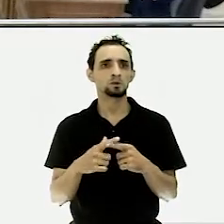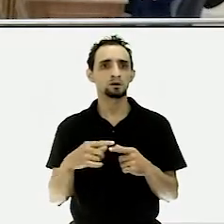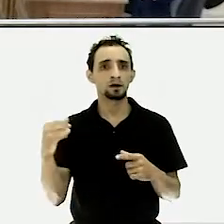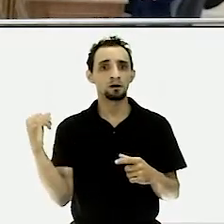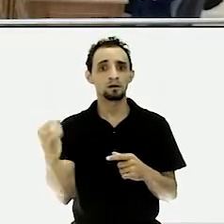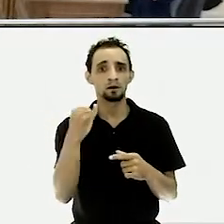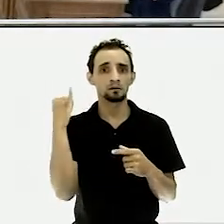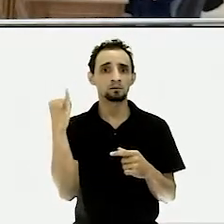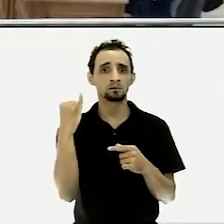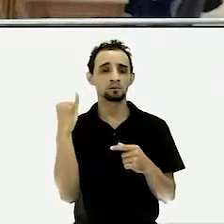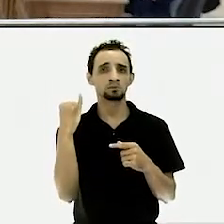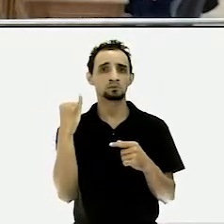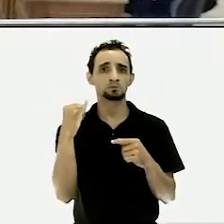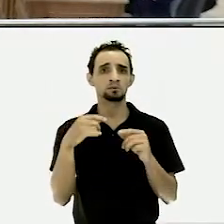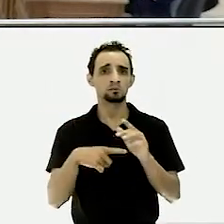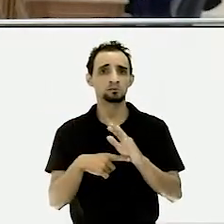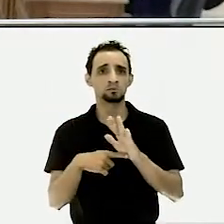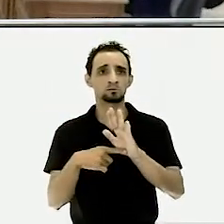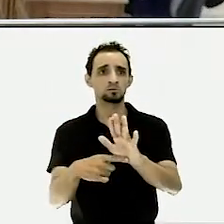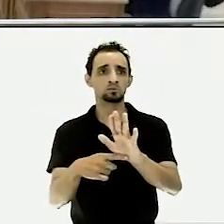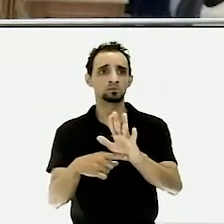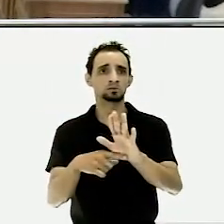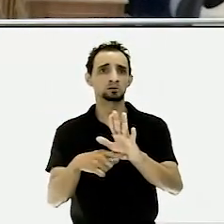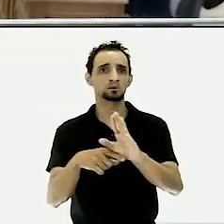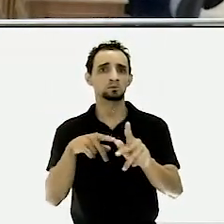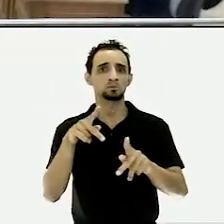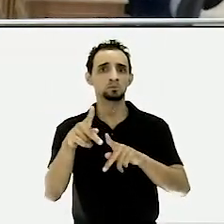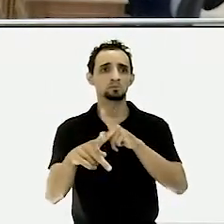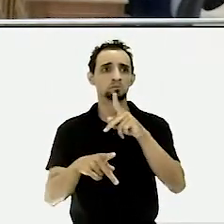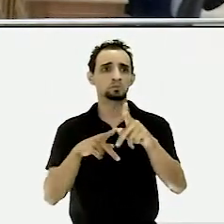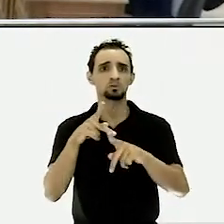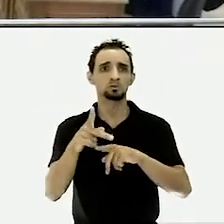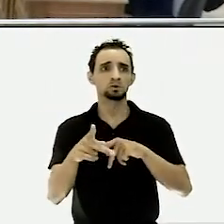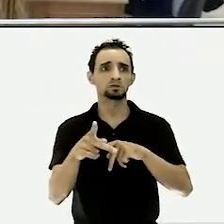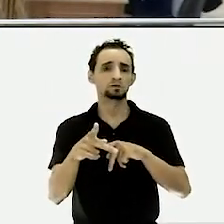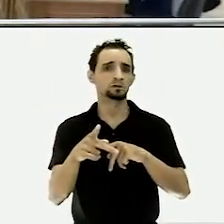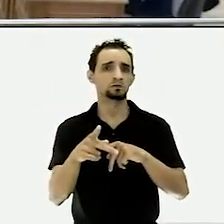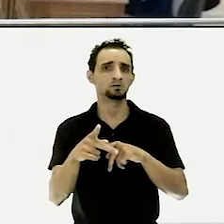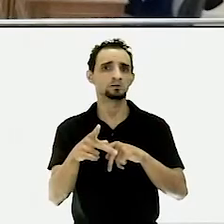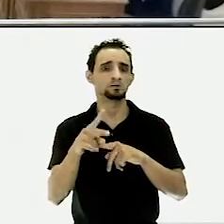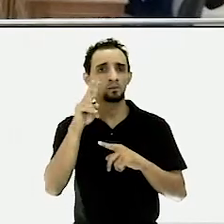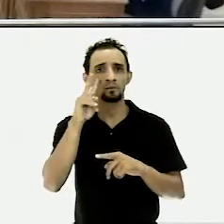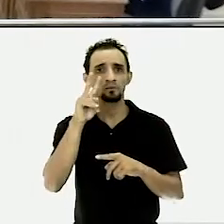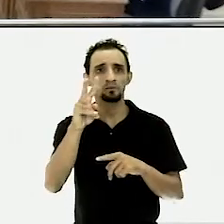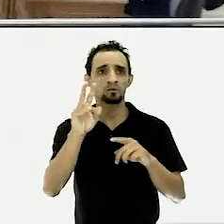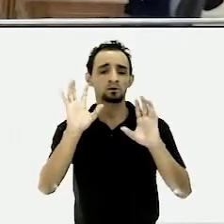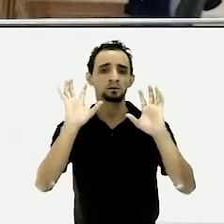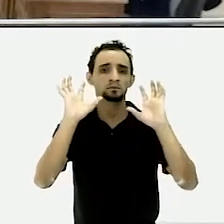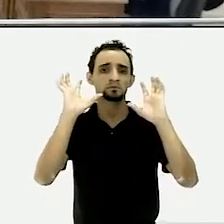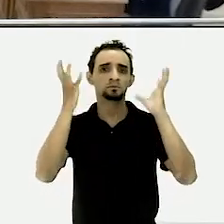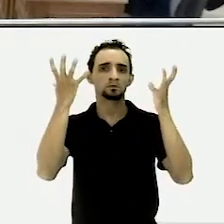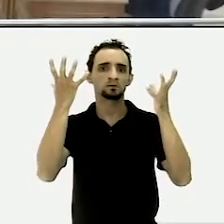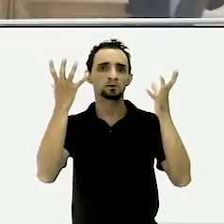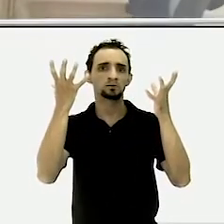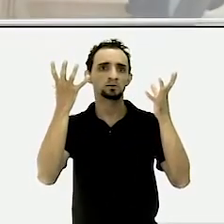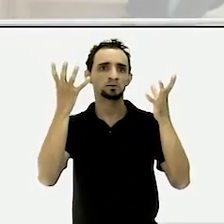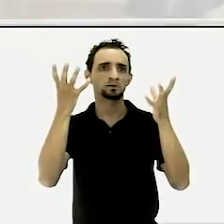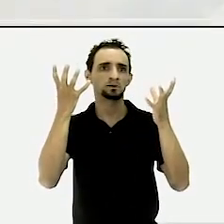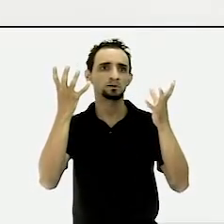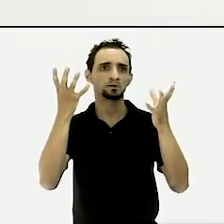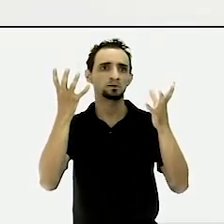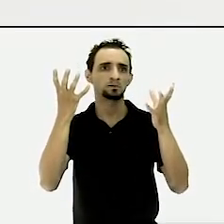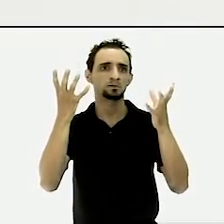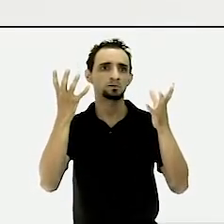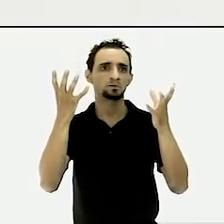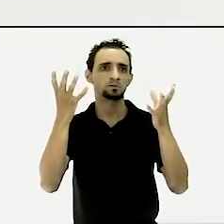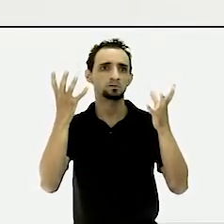né? E é a mesma intenção de fazer aí a praça de alimentação ficar muito mais agradável. Inclusive tem